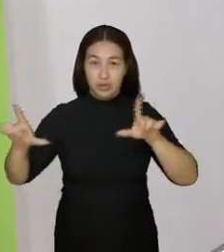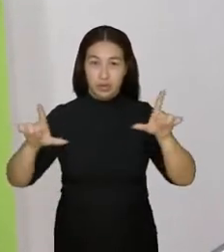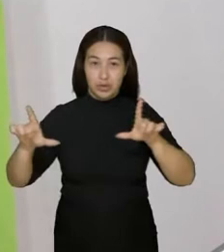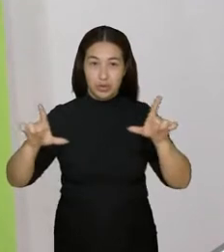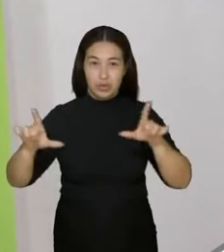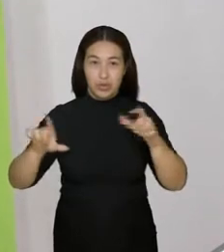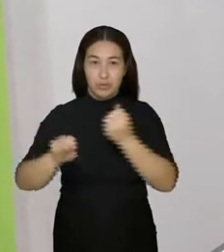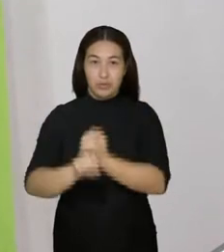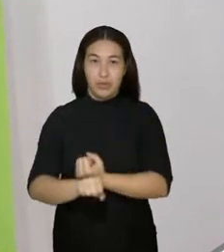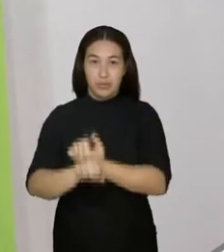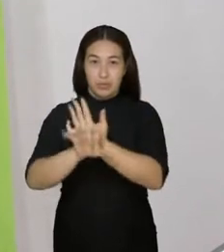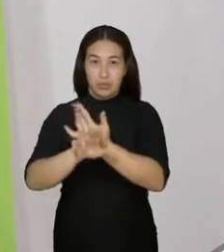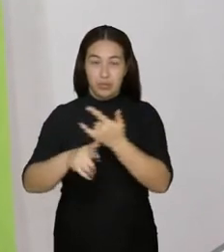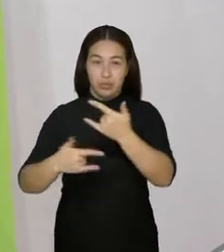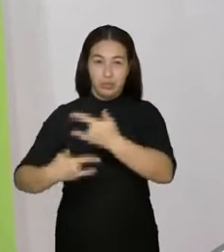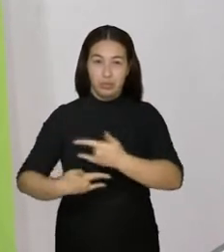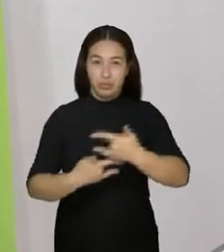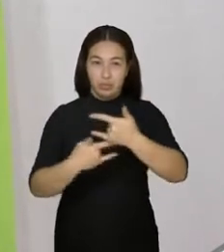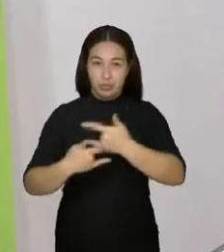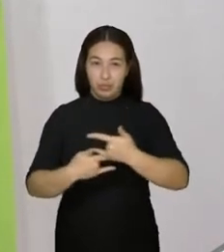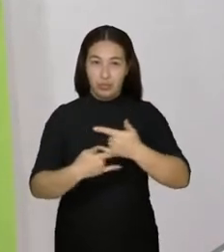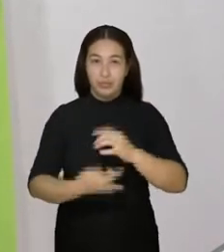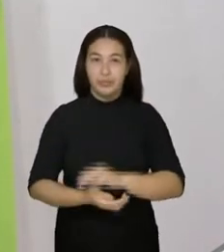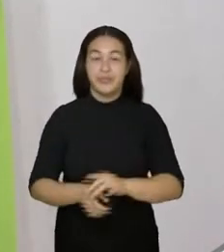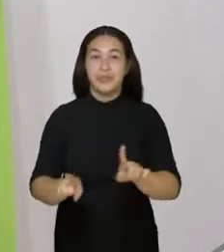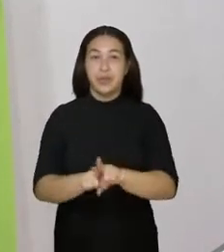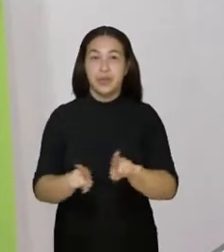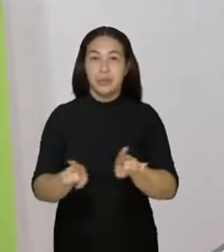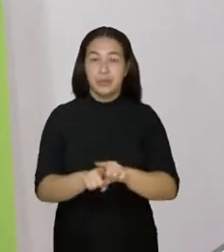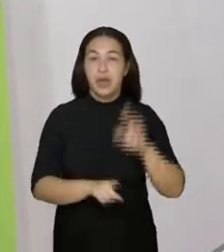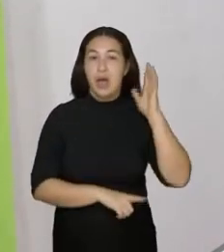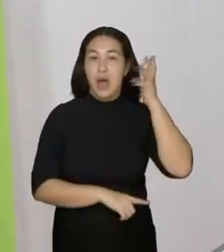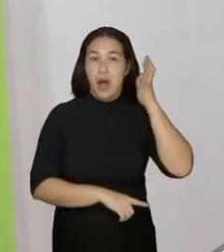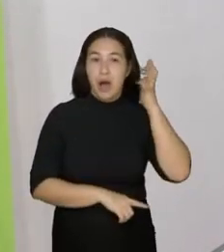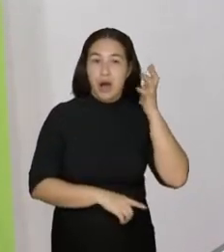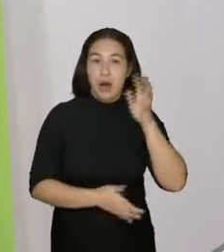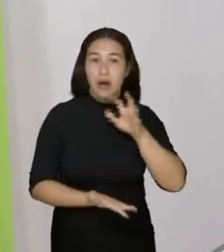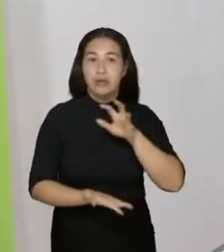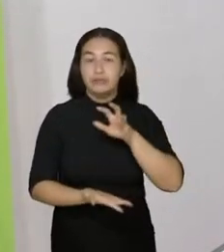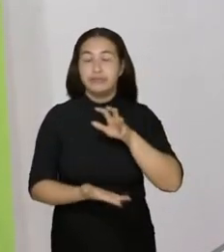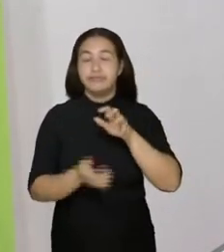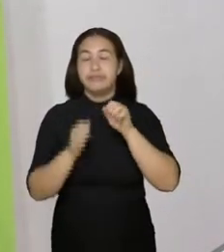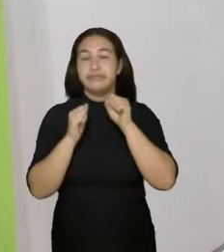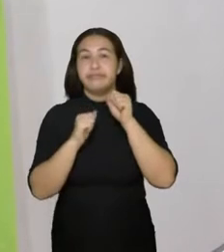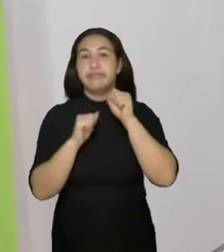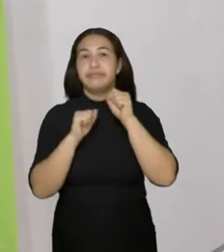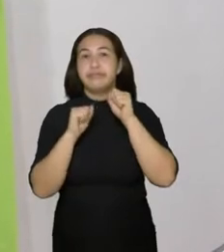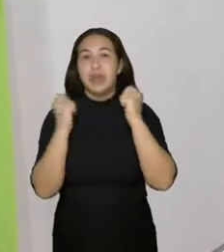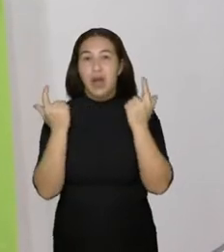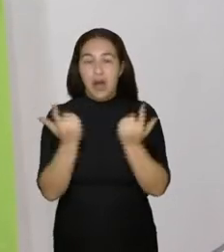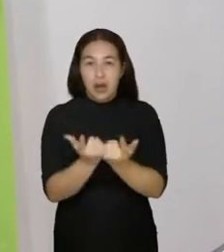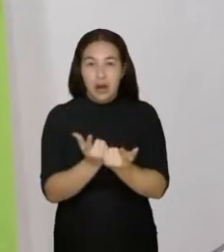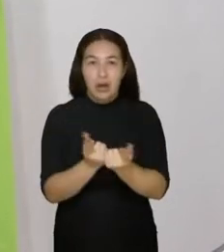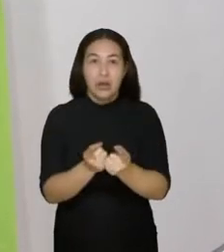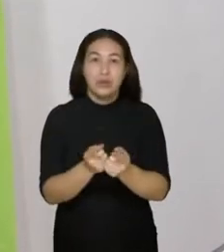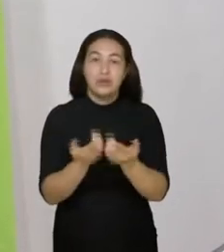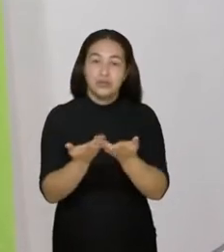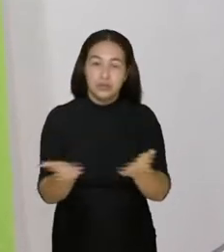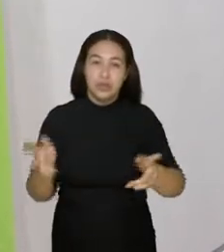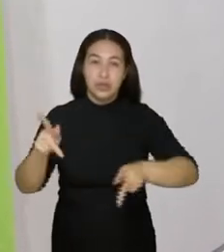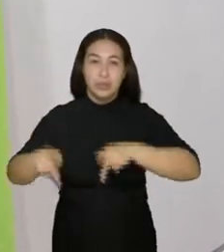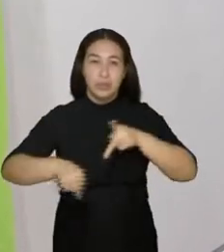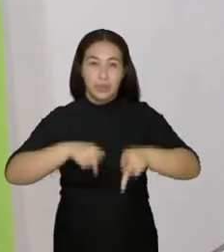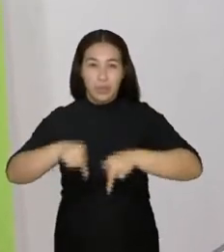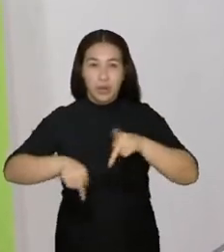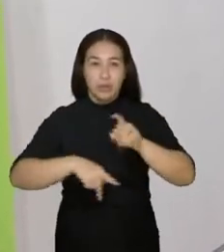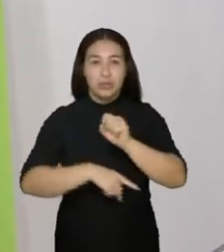nossos amigos da rádio alesc da TV Legislativa povo Catarinense é claro que este